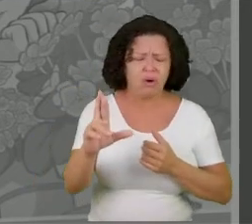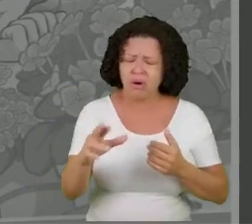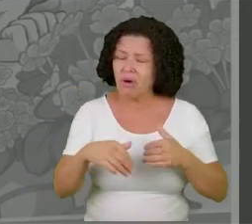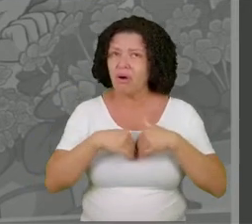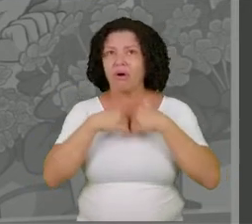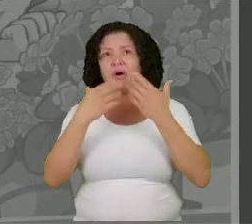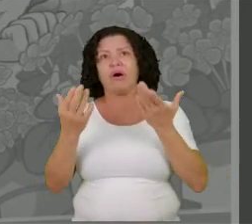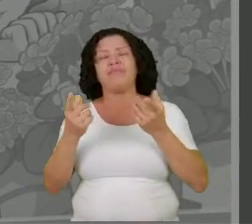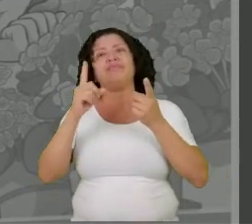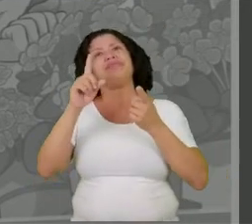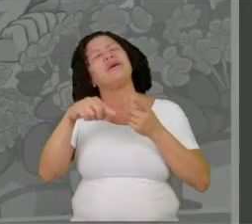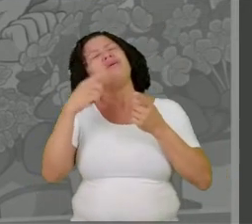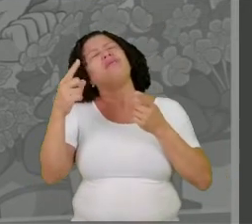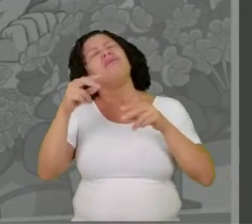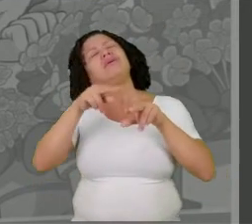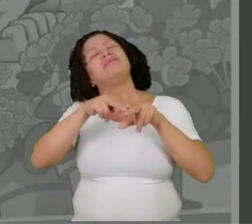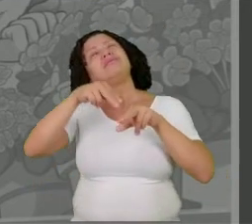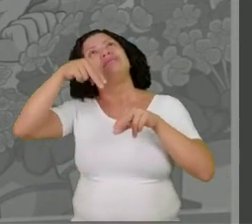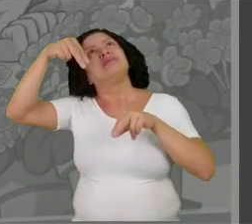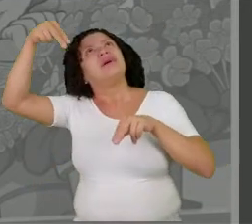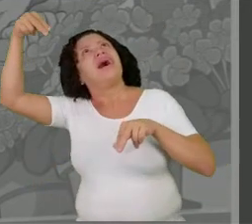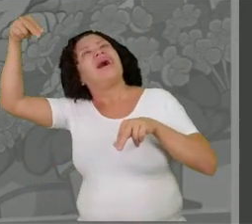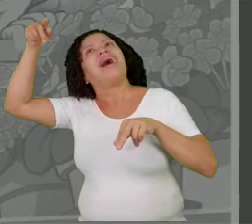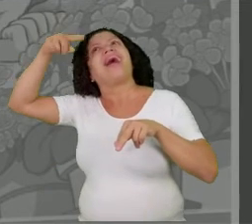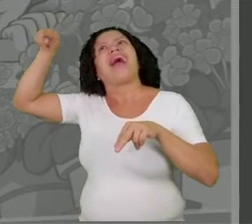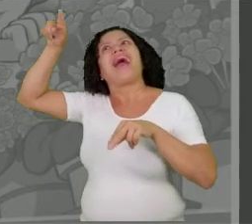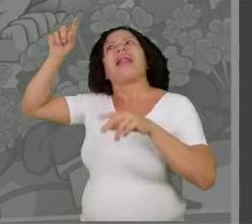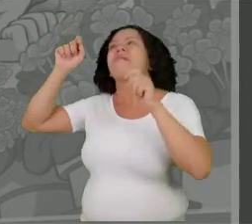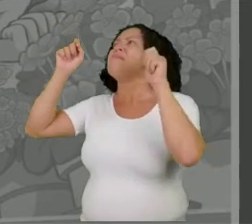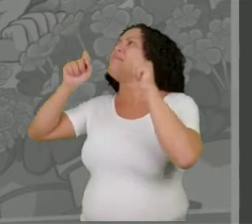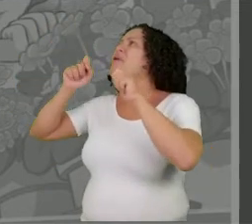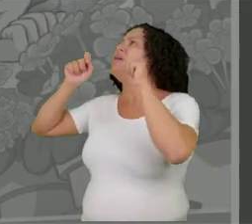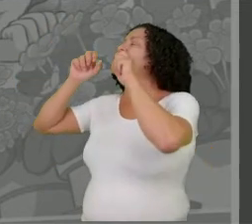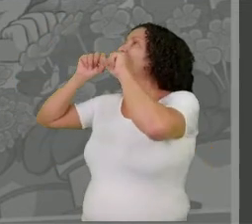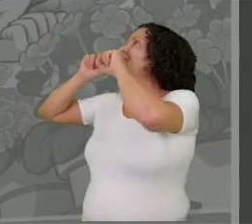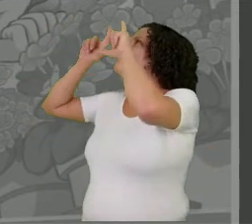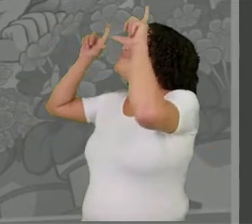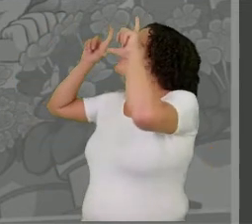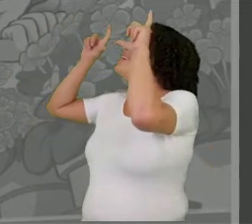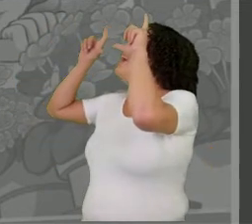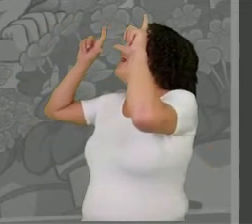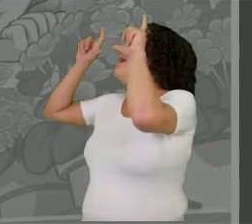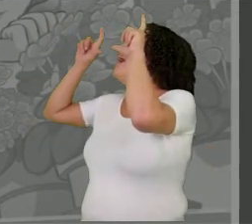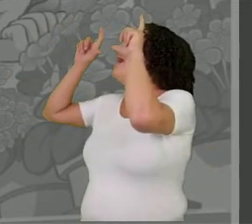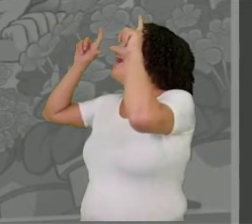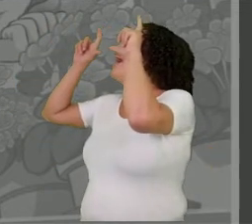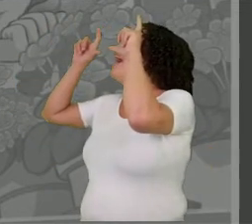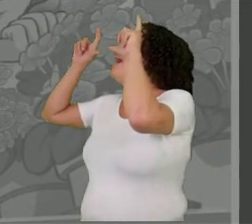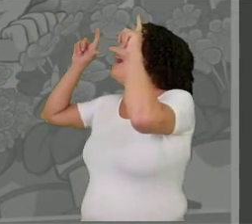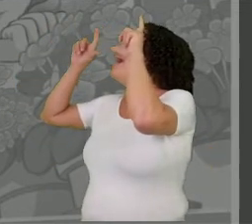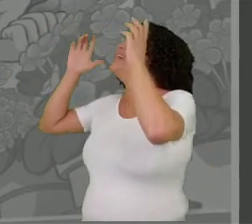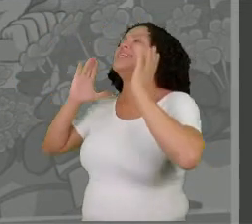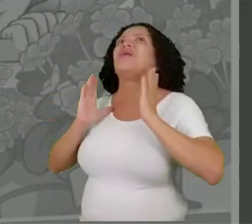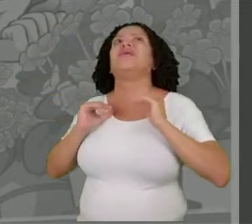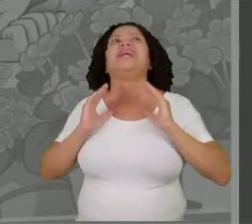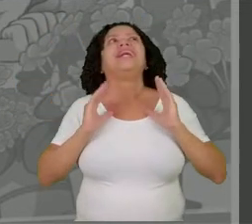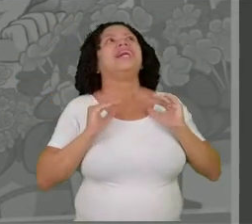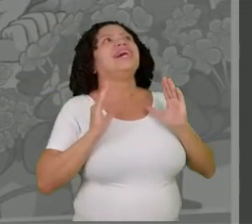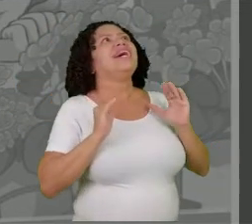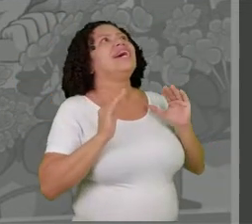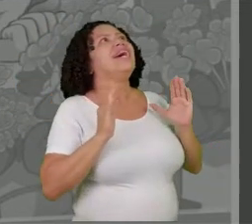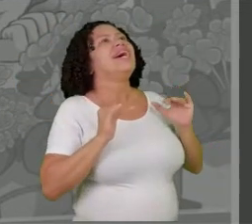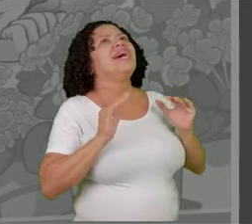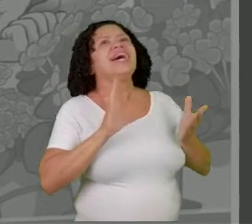diz a doutrina espírita, foi um desencarne em que ela pôde acordar nesse ambiente